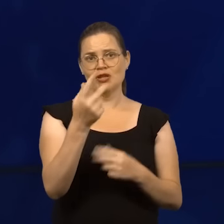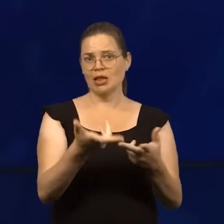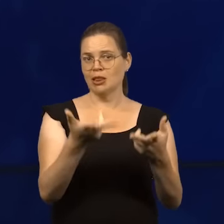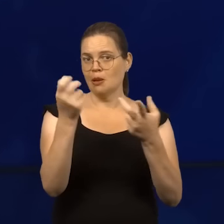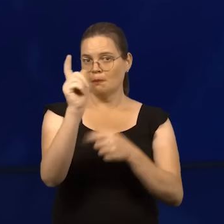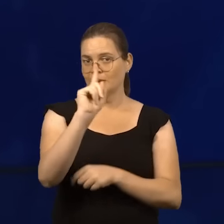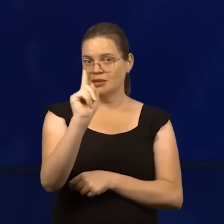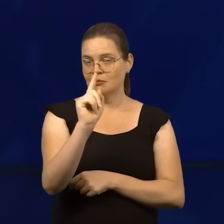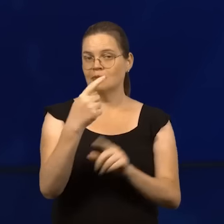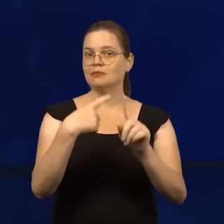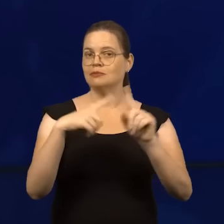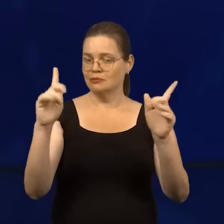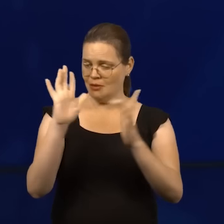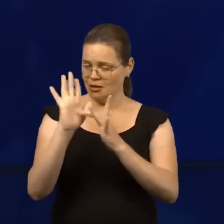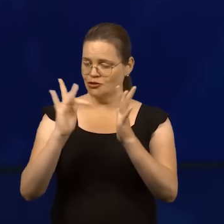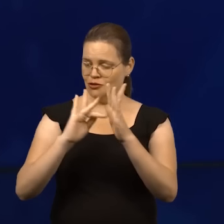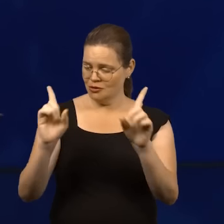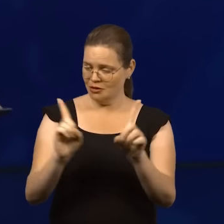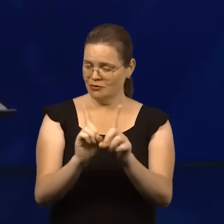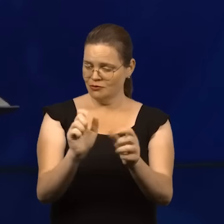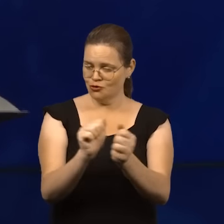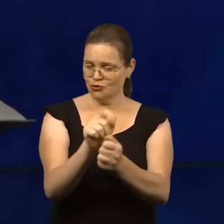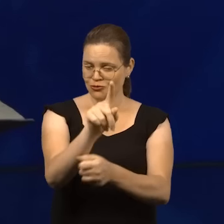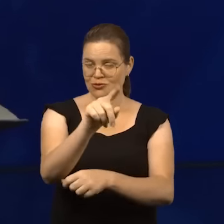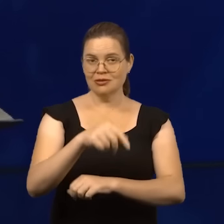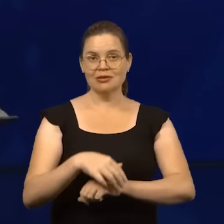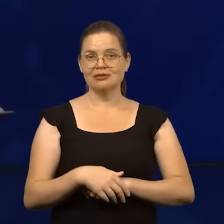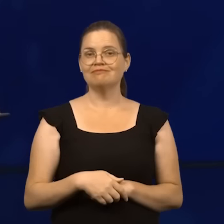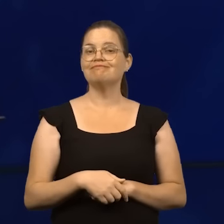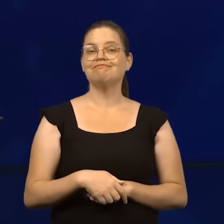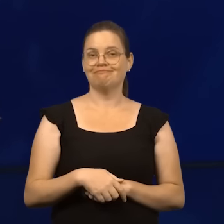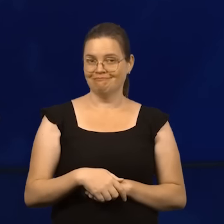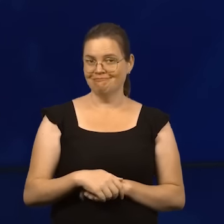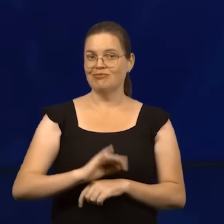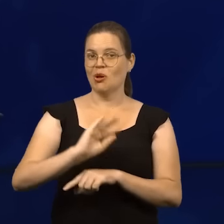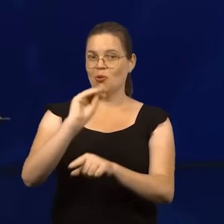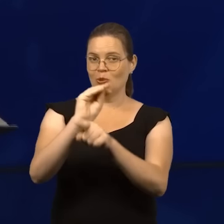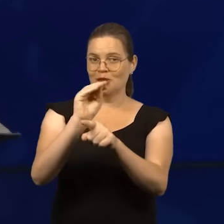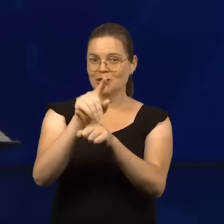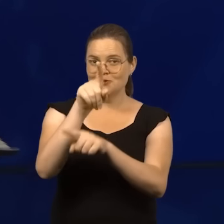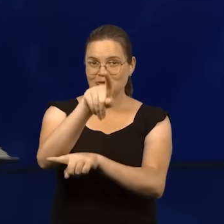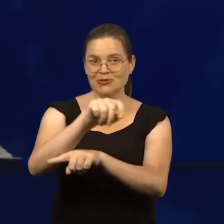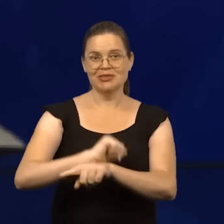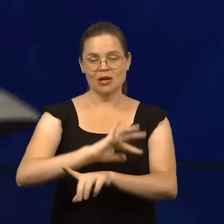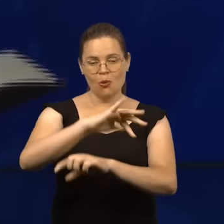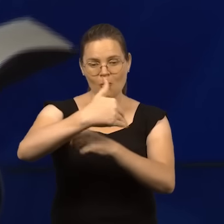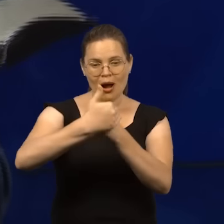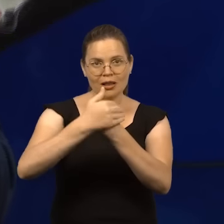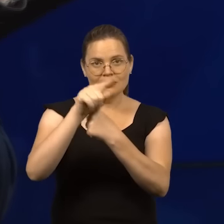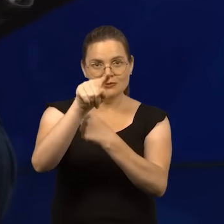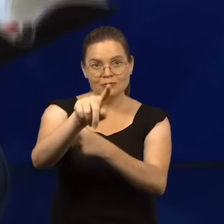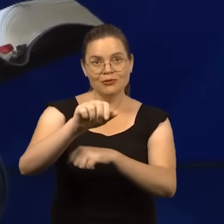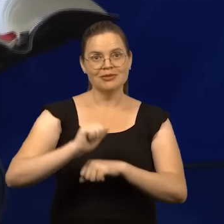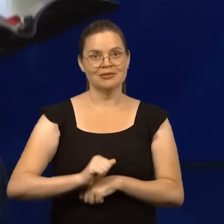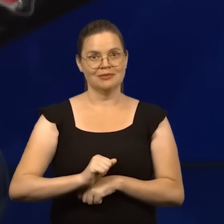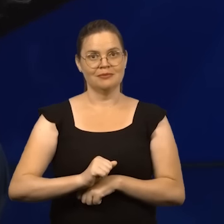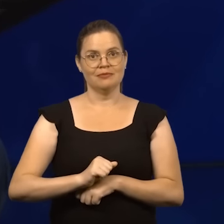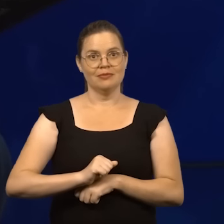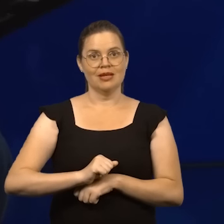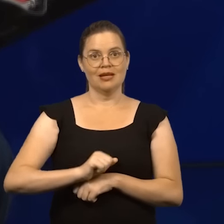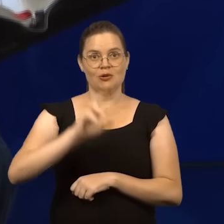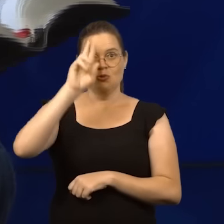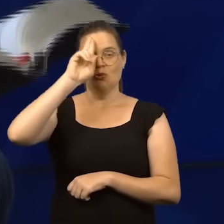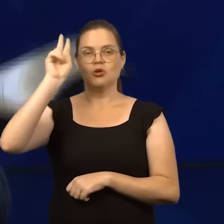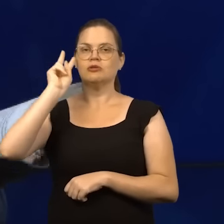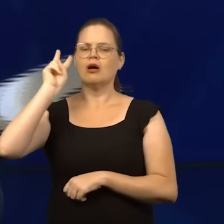percebesse, Jesus estava ao seu lado. Jesus estava te guardando, Jesus estava te livrando. O olhar dele era um